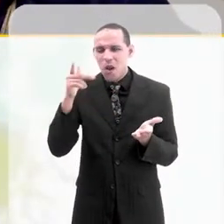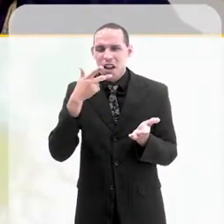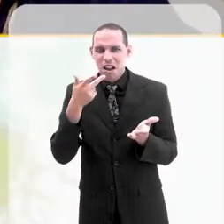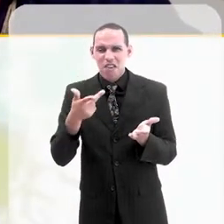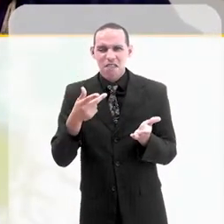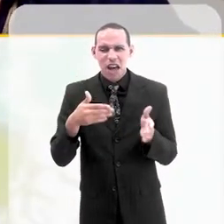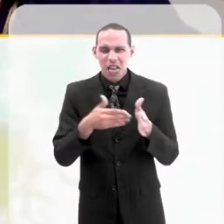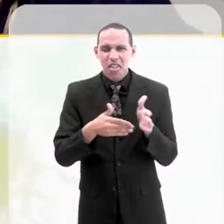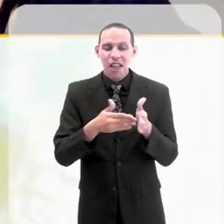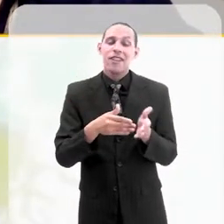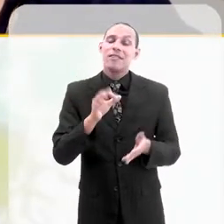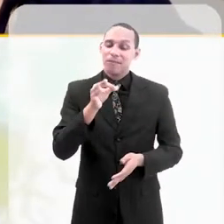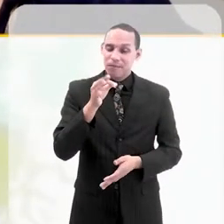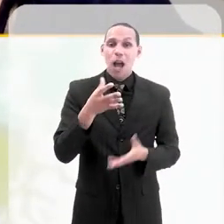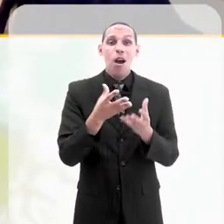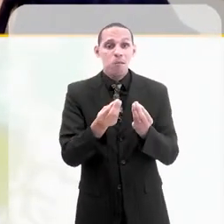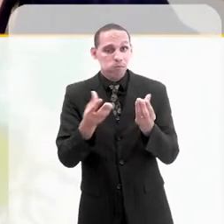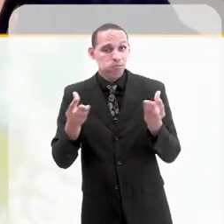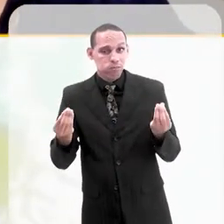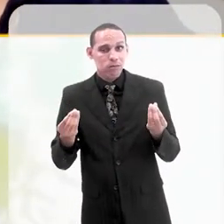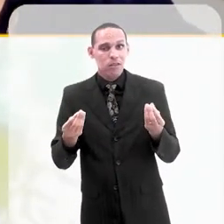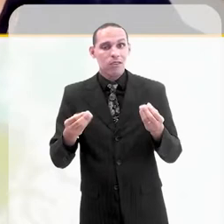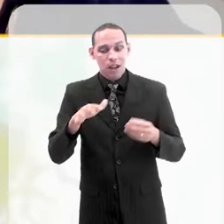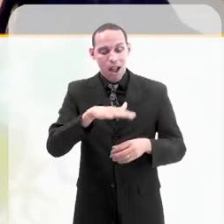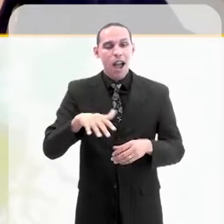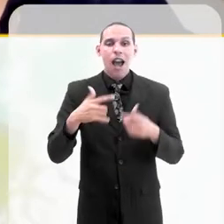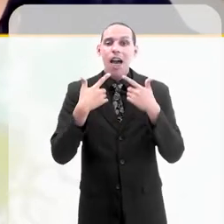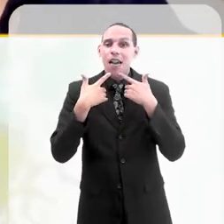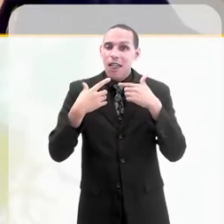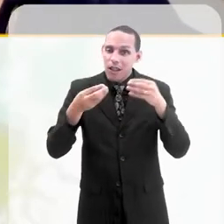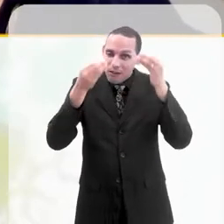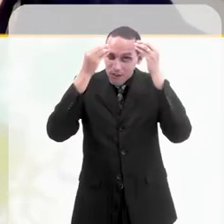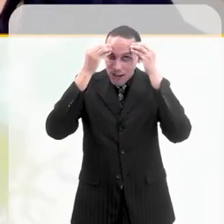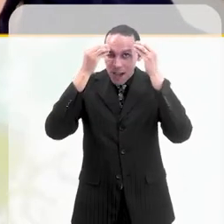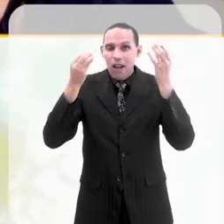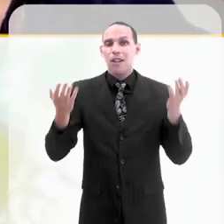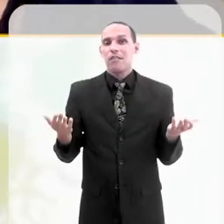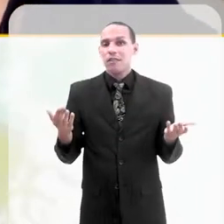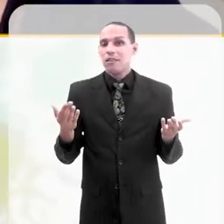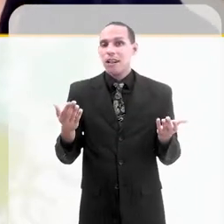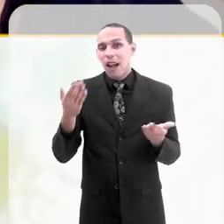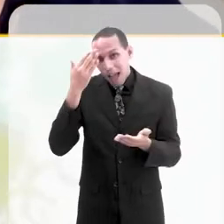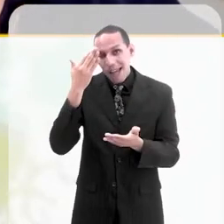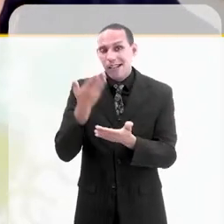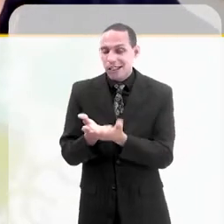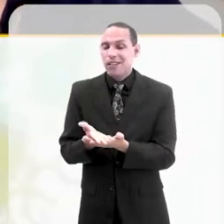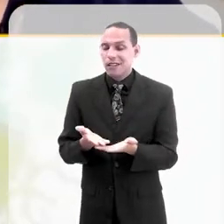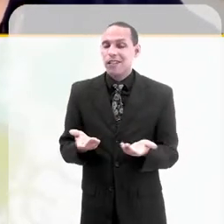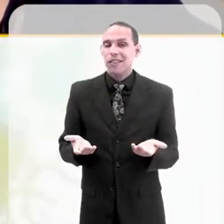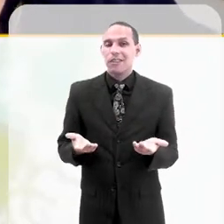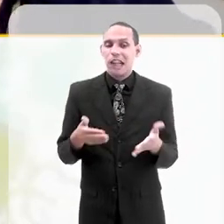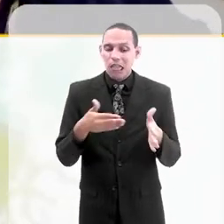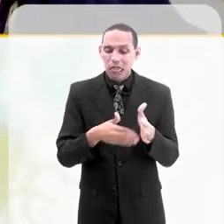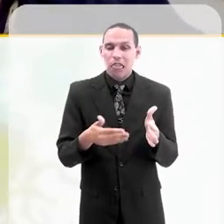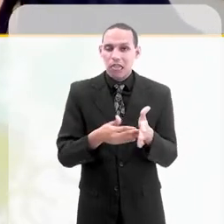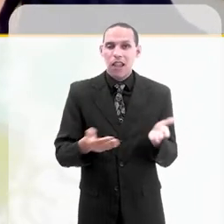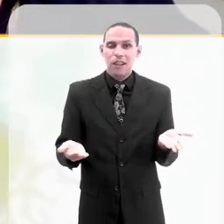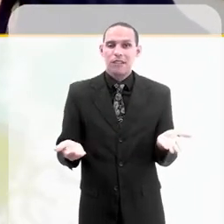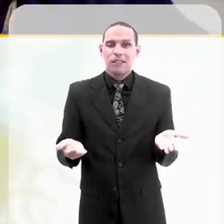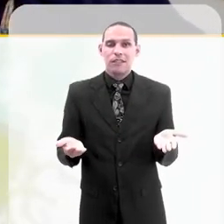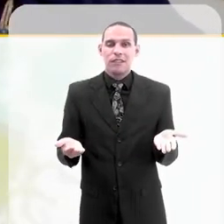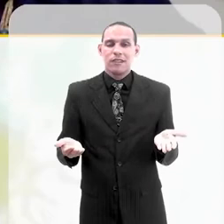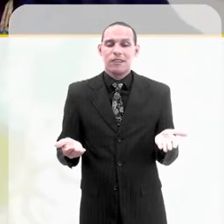tenho muitos colegas que na área de linguagem, né, da comunicação, que acham isso, só que